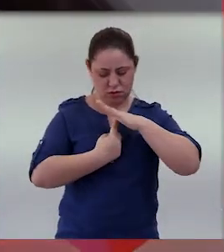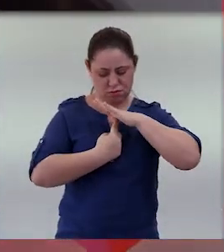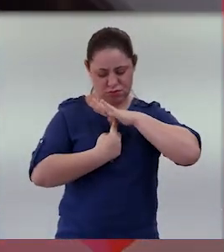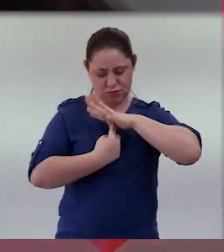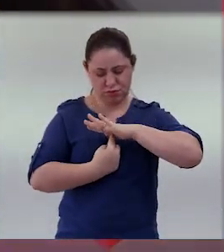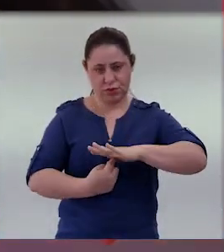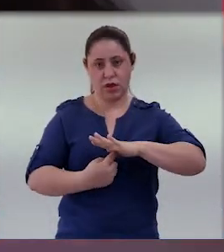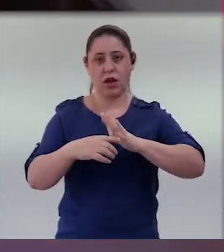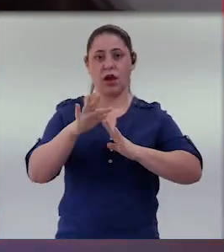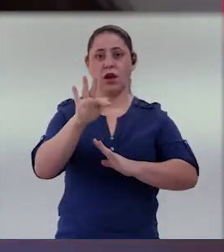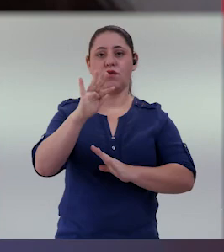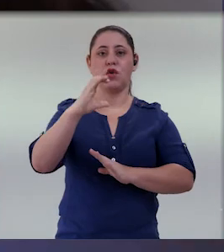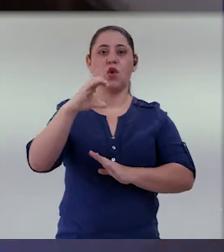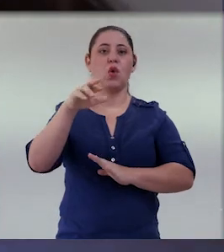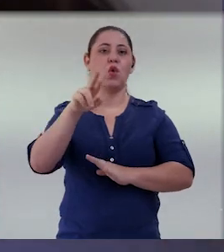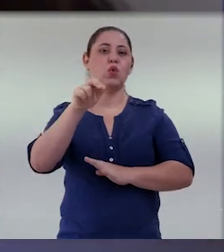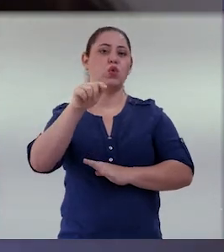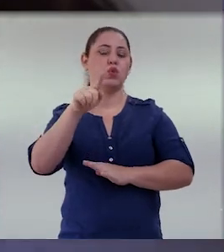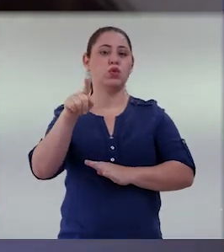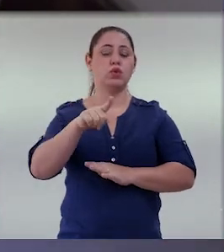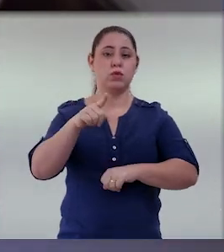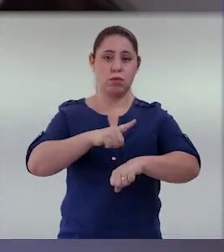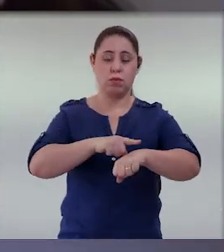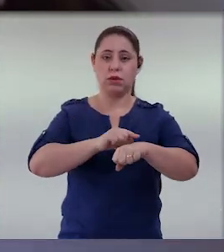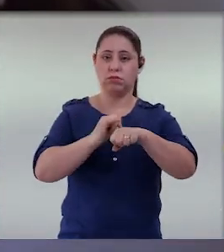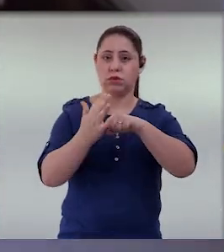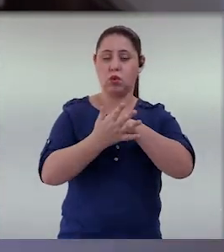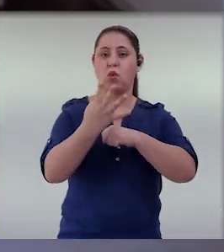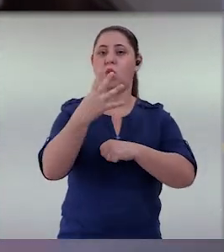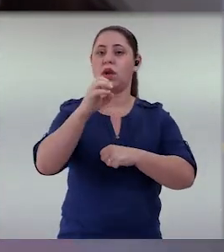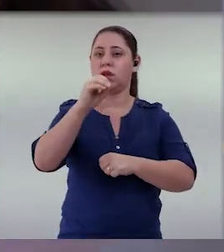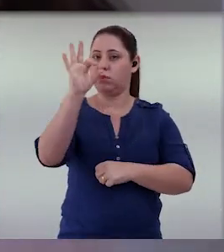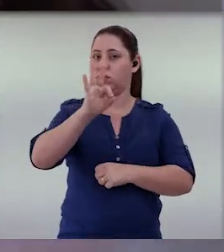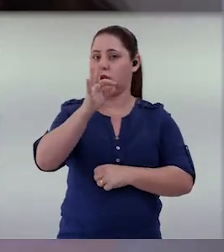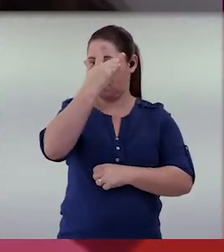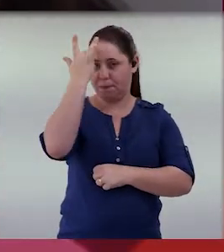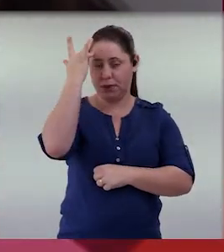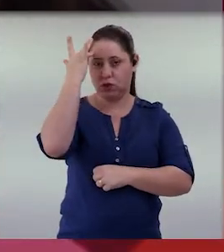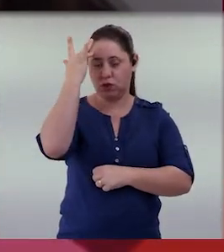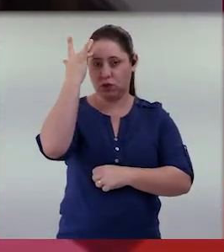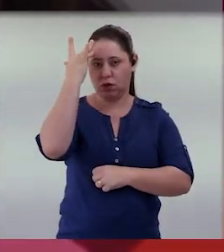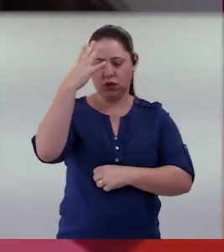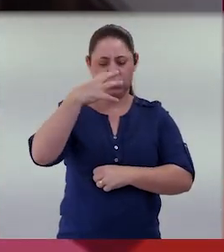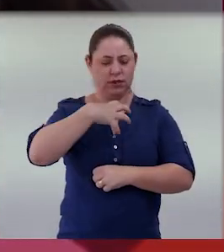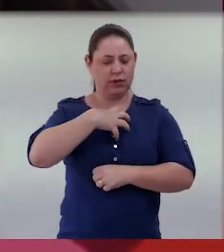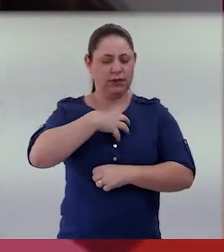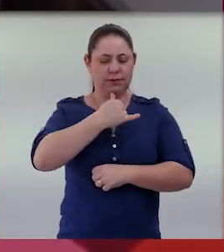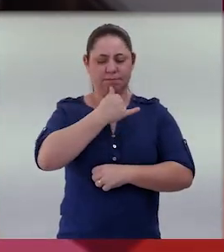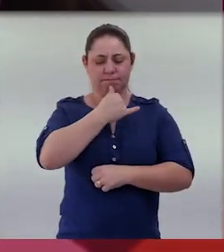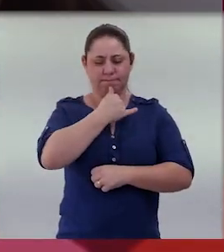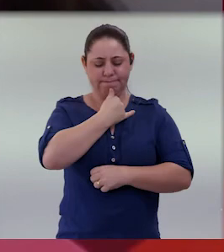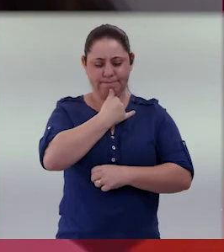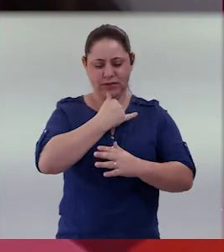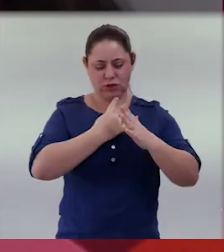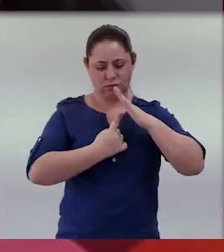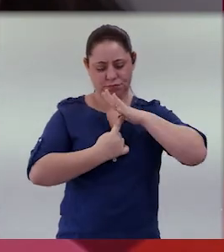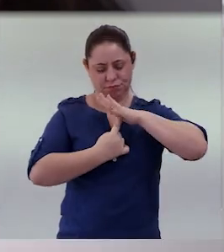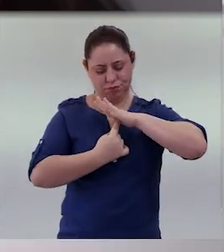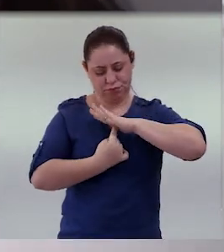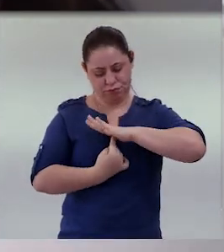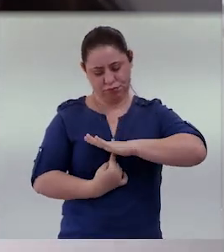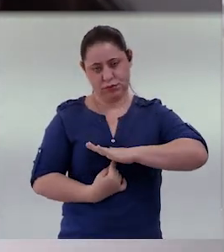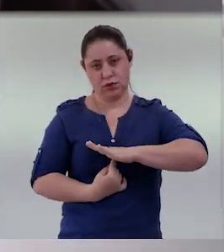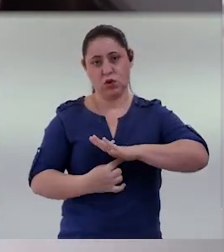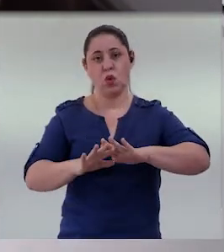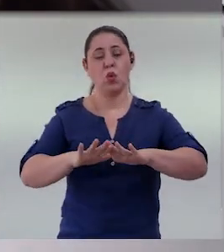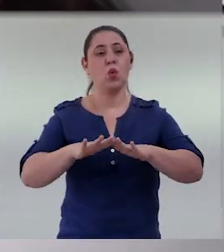eu disse no começo do programa, a Fiocruz apontou que nesse período de pandemia 40% das pessoas estão se sentindo